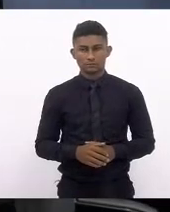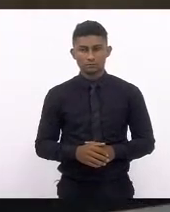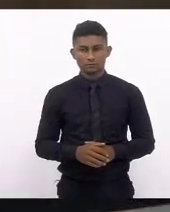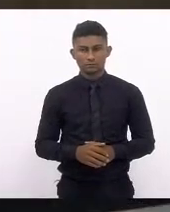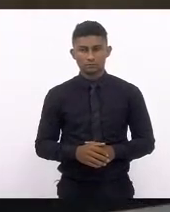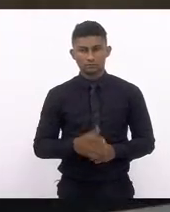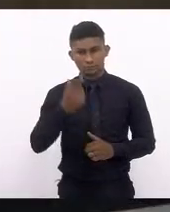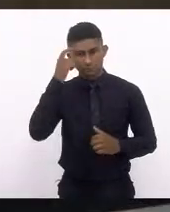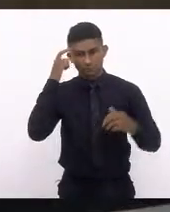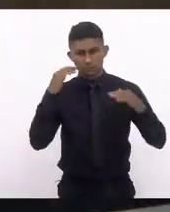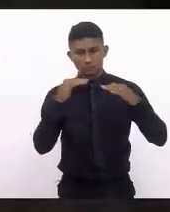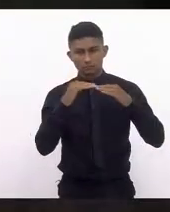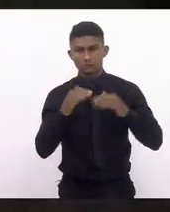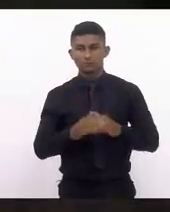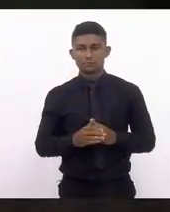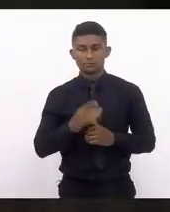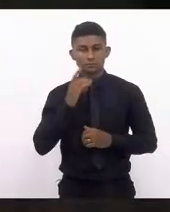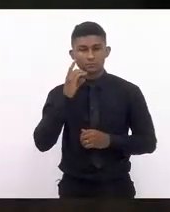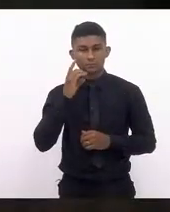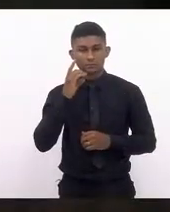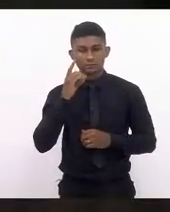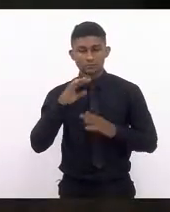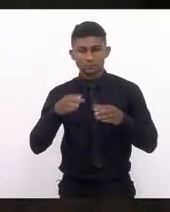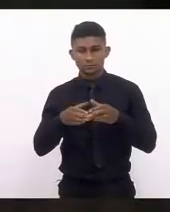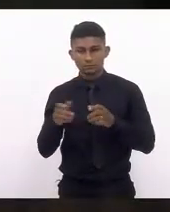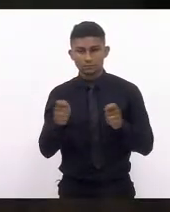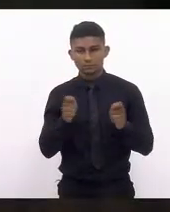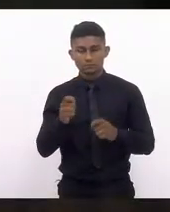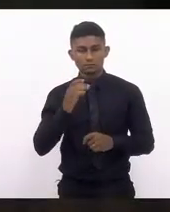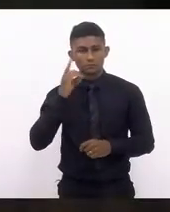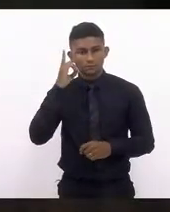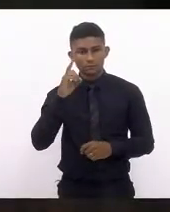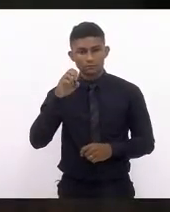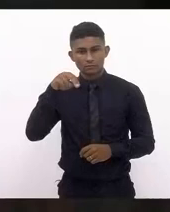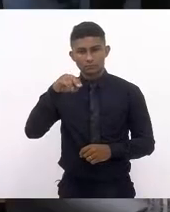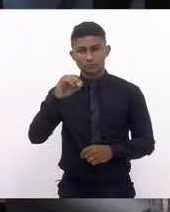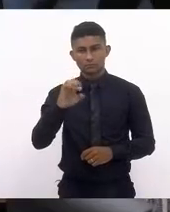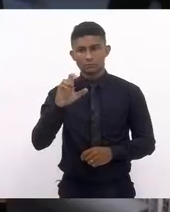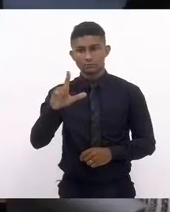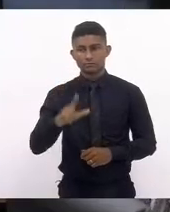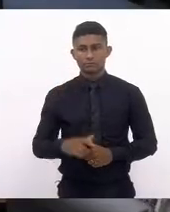o presidente favorável da comissão de Economia Deputado Noel de Carvalho